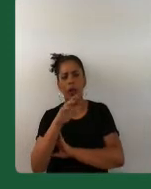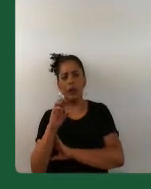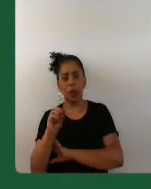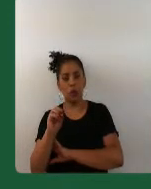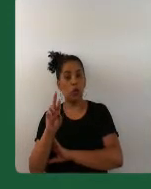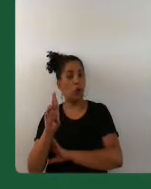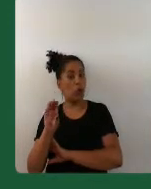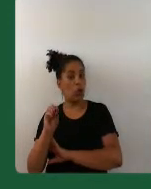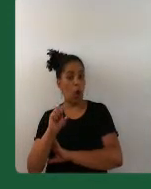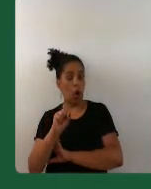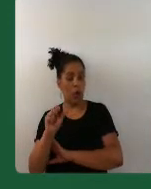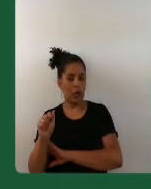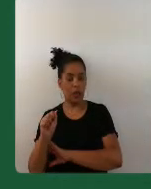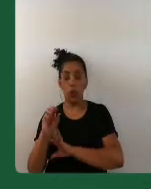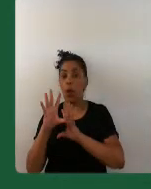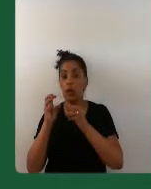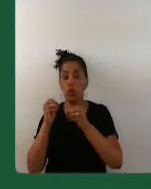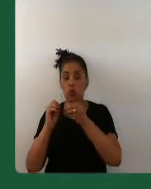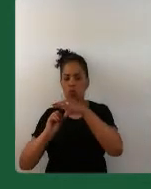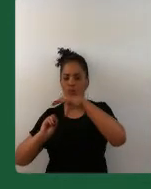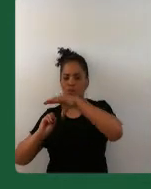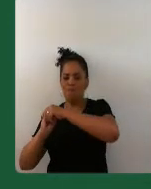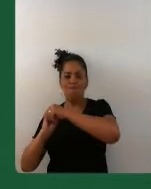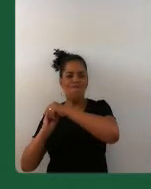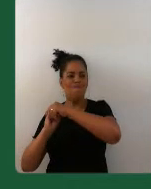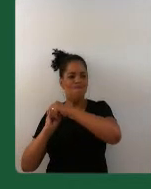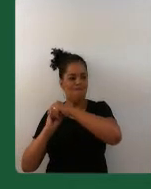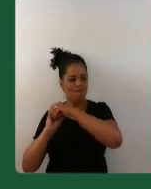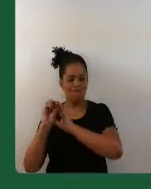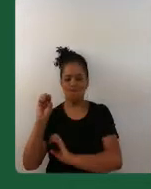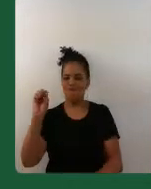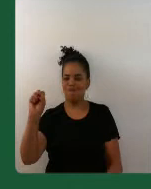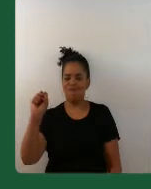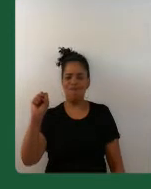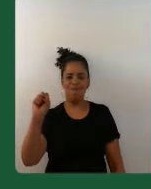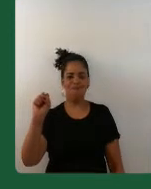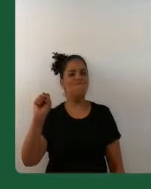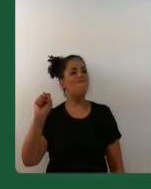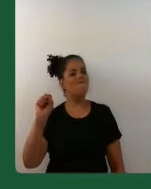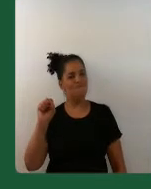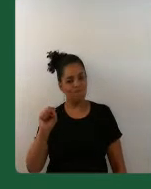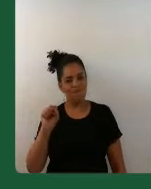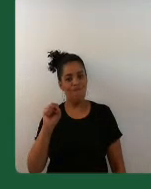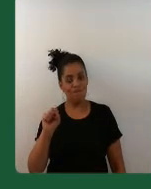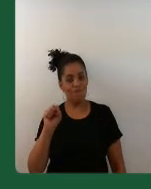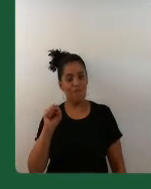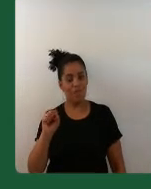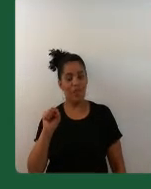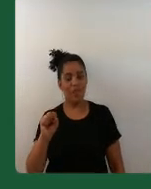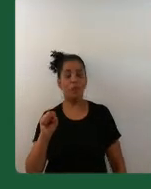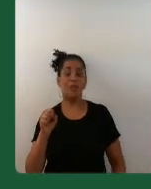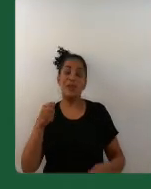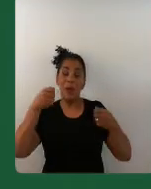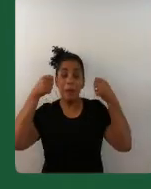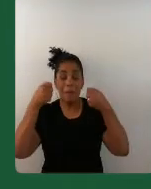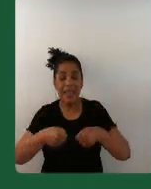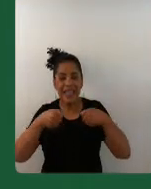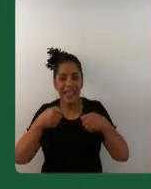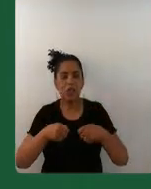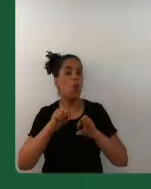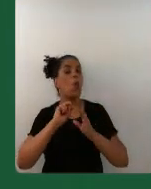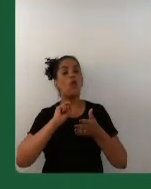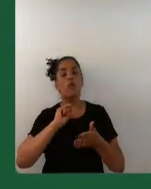inclusive o dedão, né? E são necessárias inúmeras